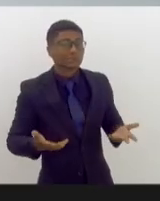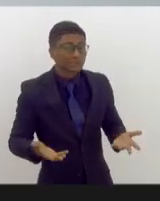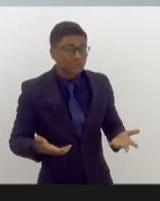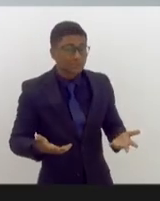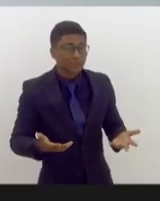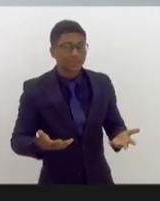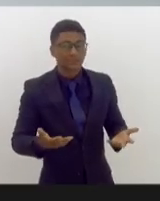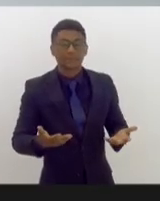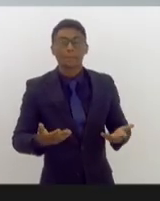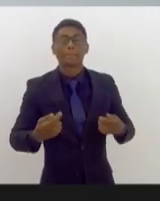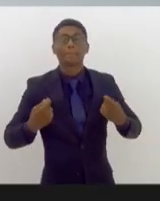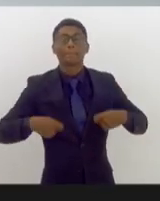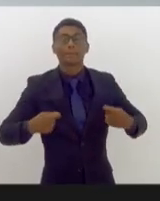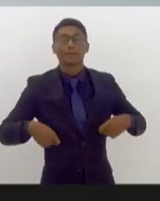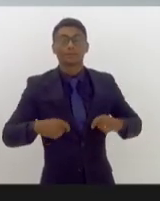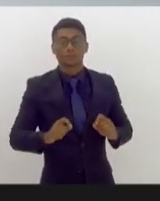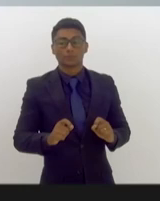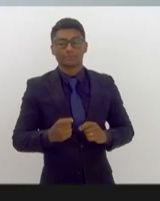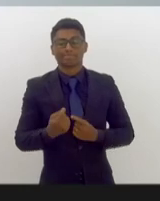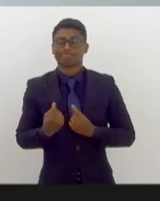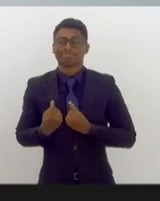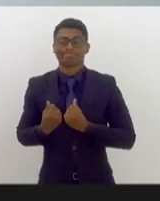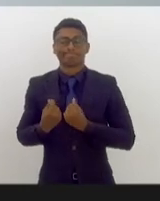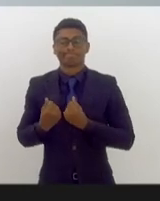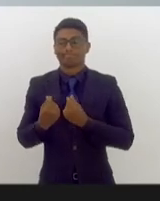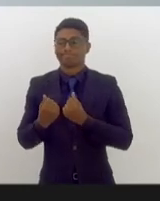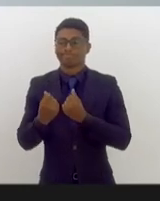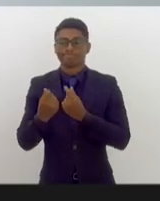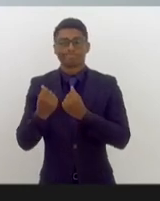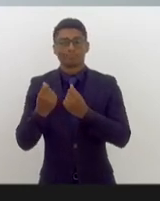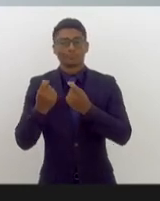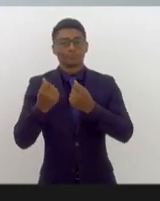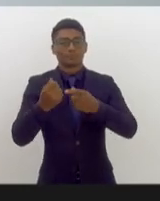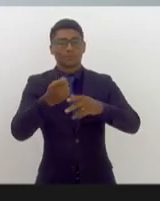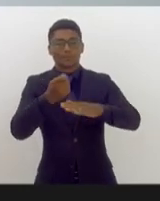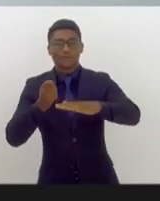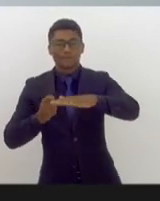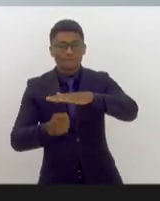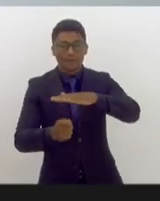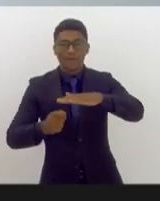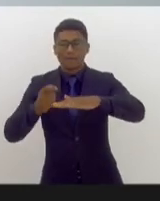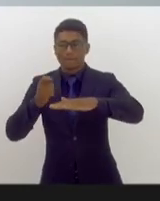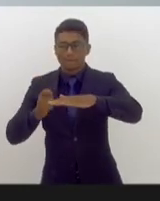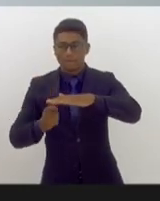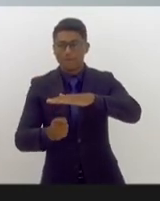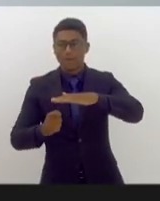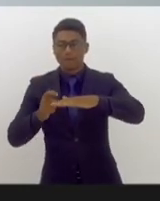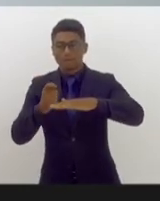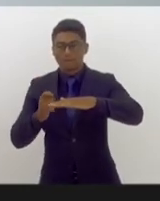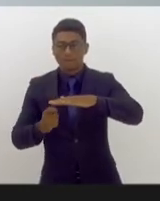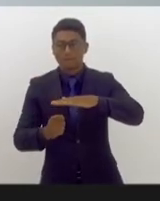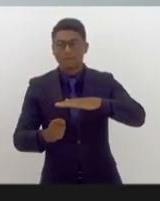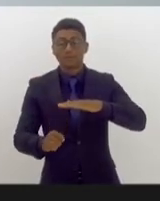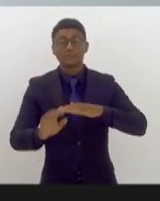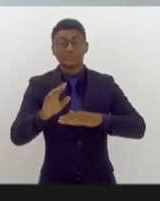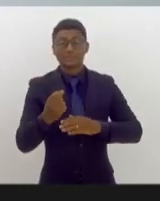um aporte de recursos que dobravam os seus orçamentos